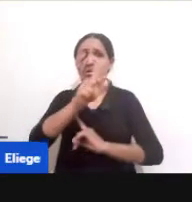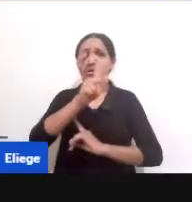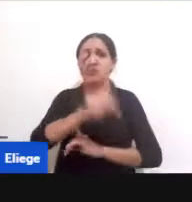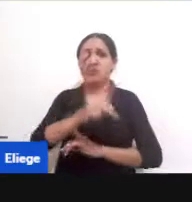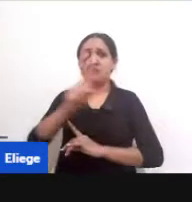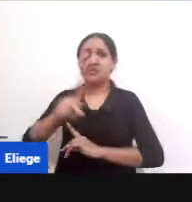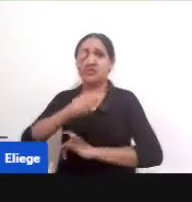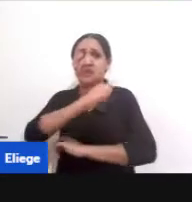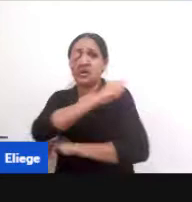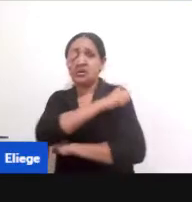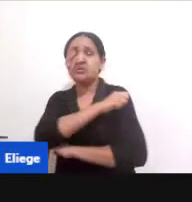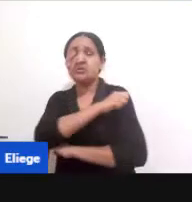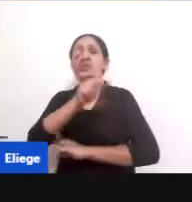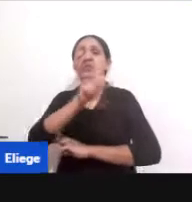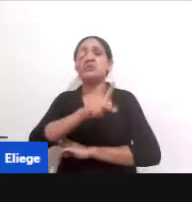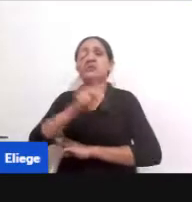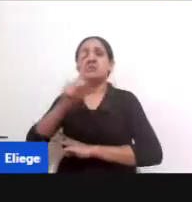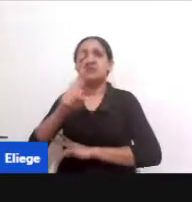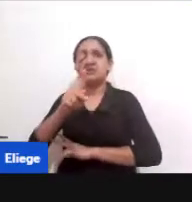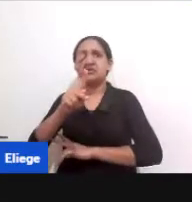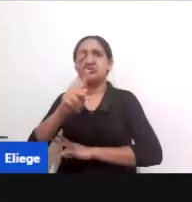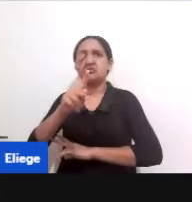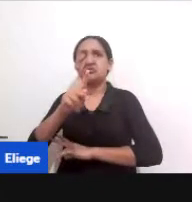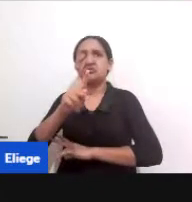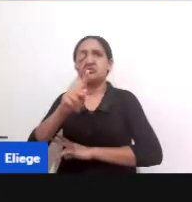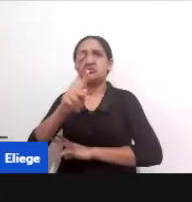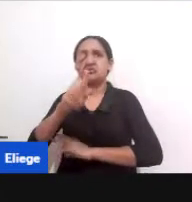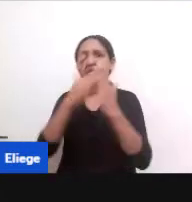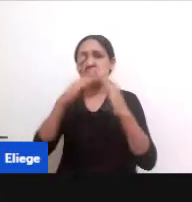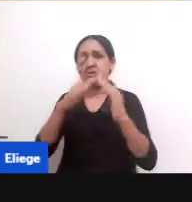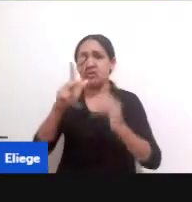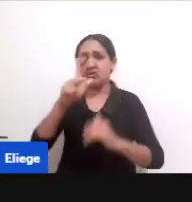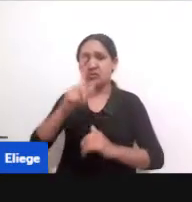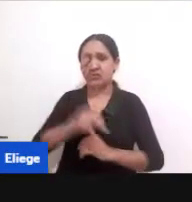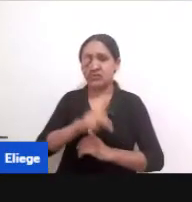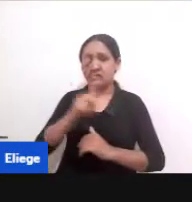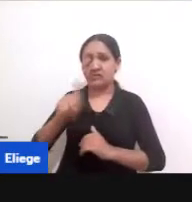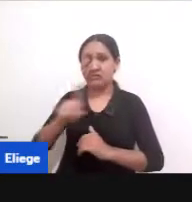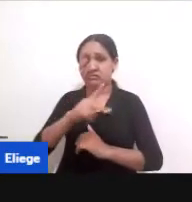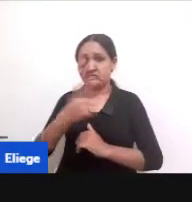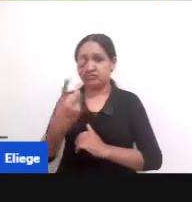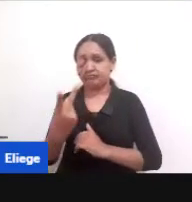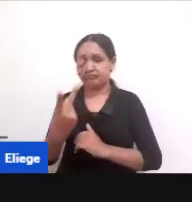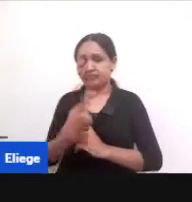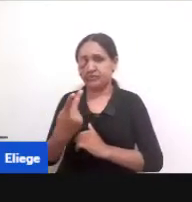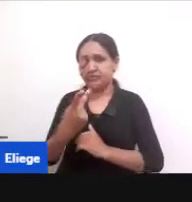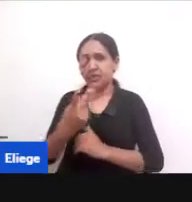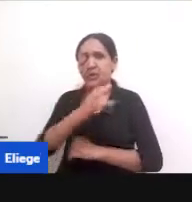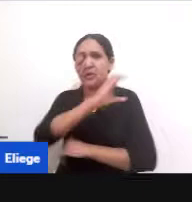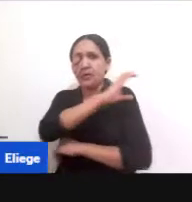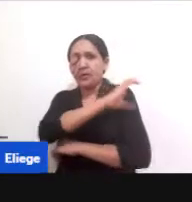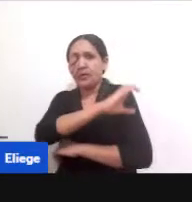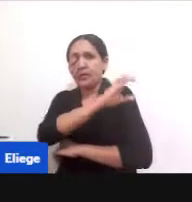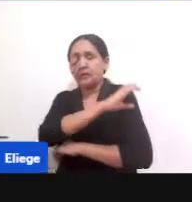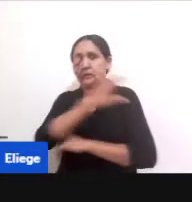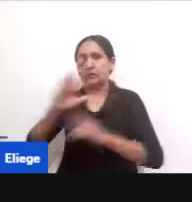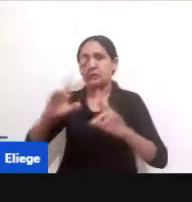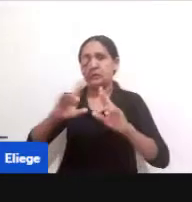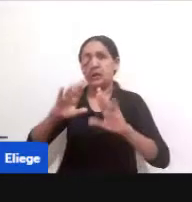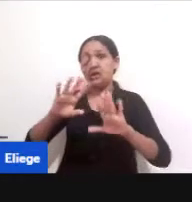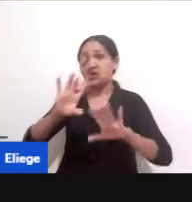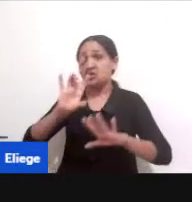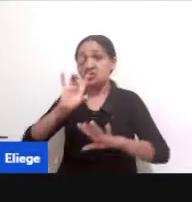professor-escola, professor-comunidade, professor com professor, professor com coordenador. De repente, a gente só se via